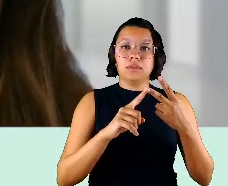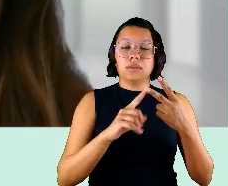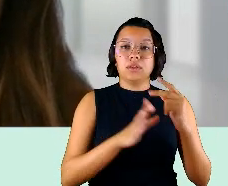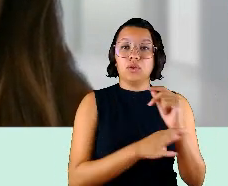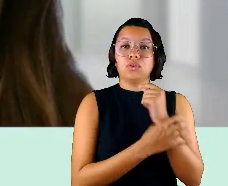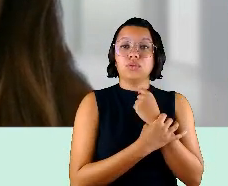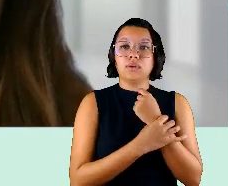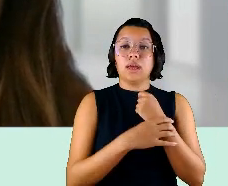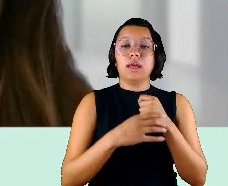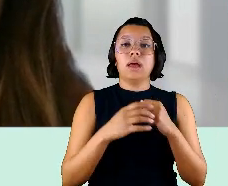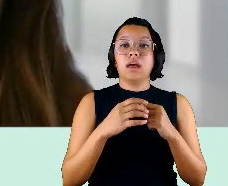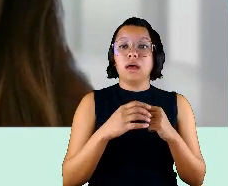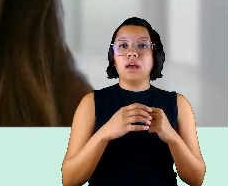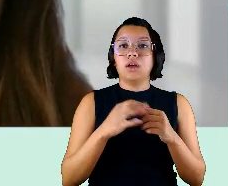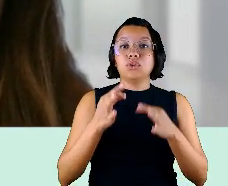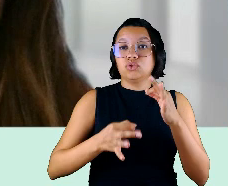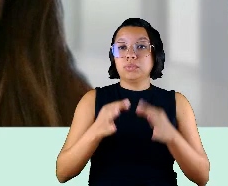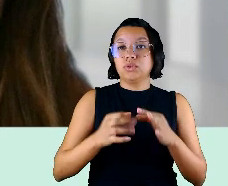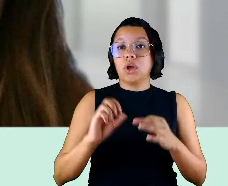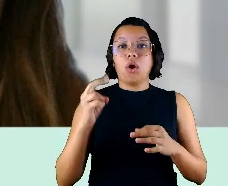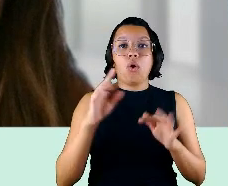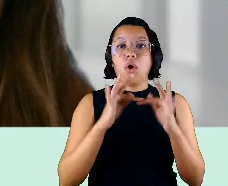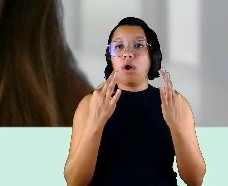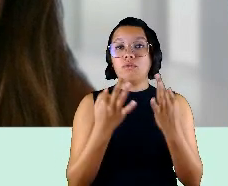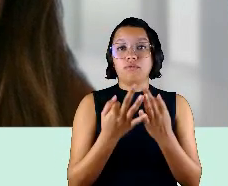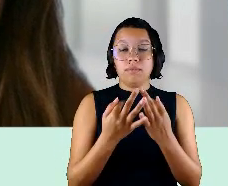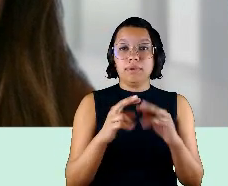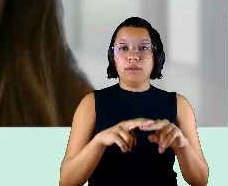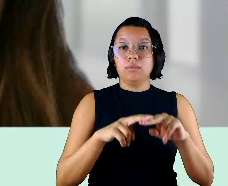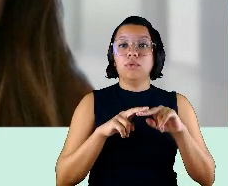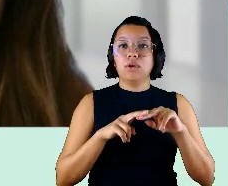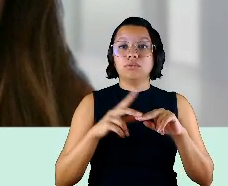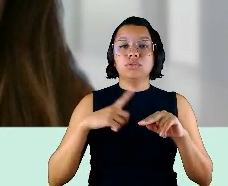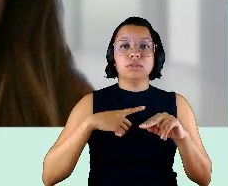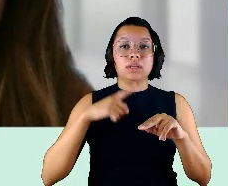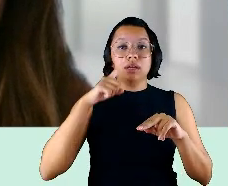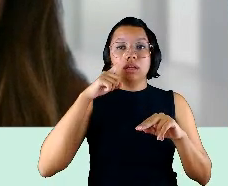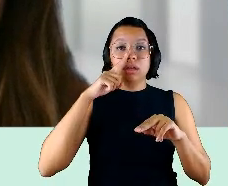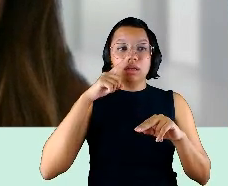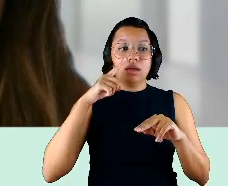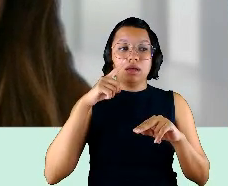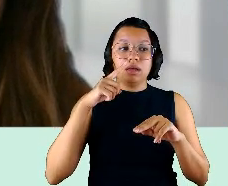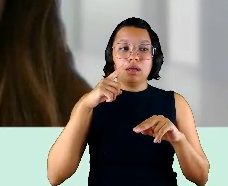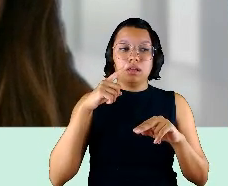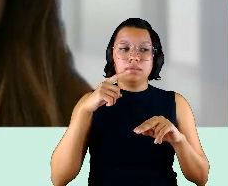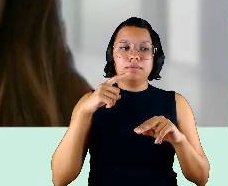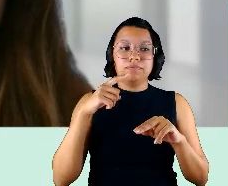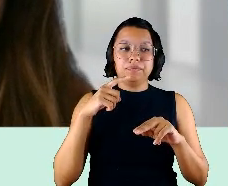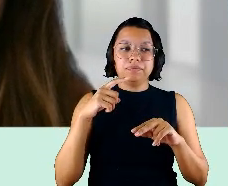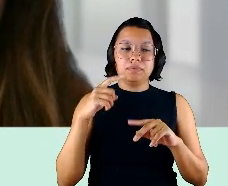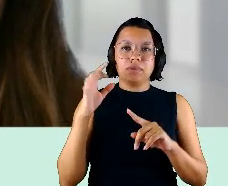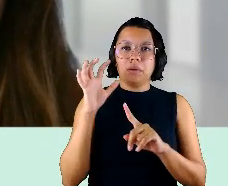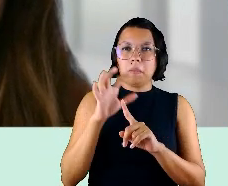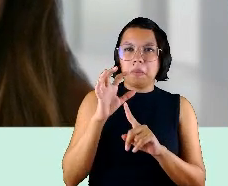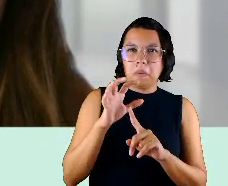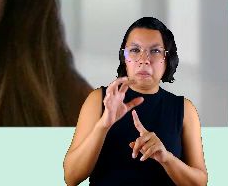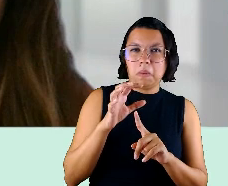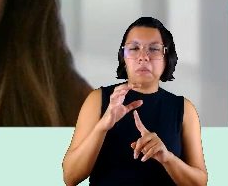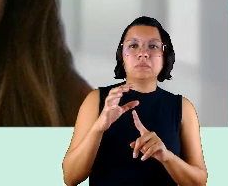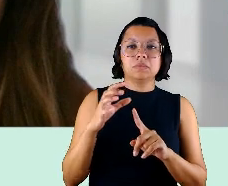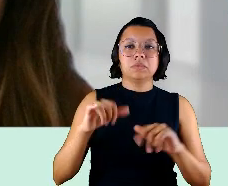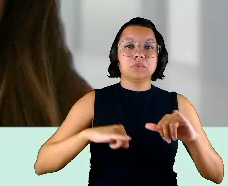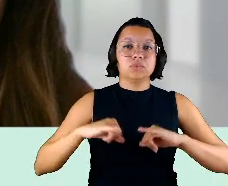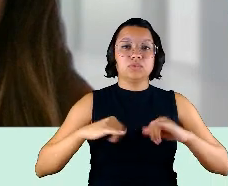do magistrado ou da família, em razão de ameaças sofridas, né, enquanto durar essa